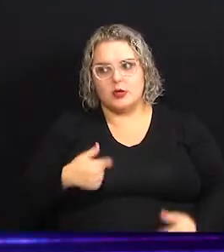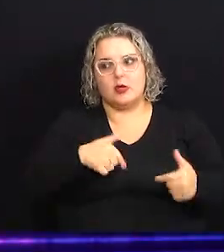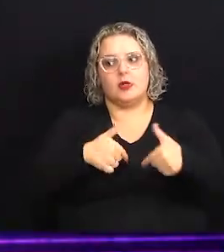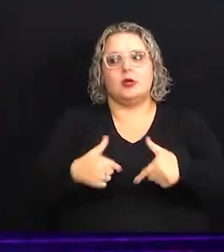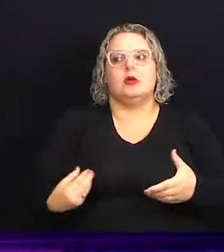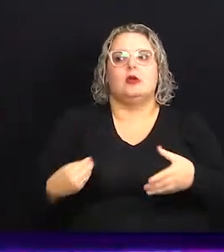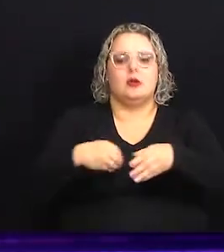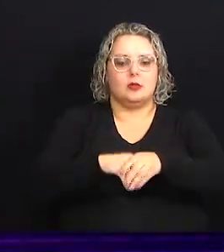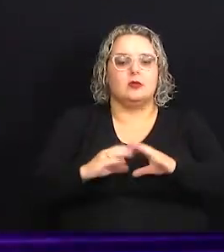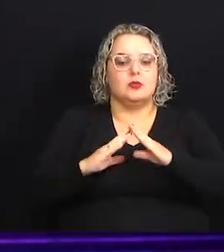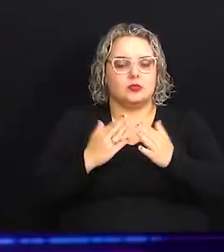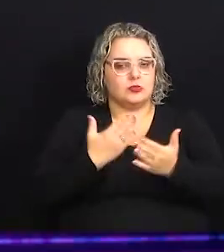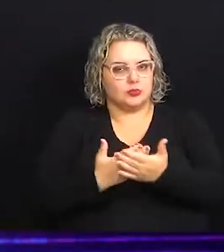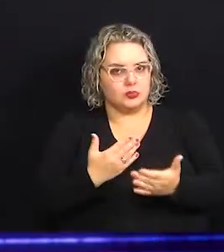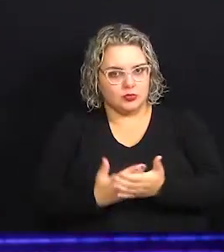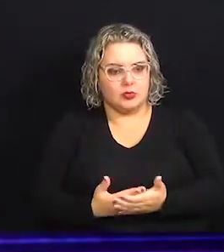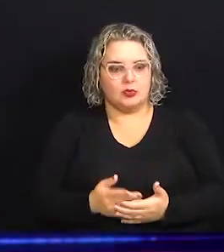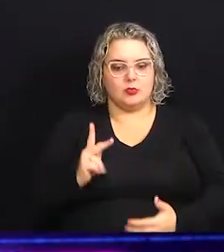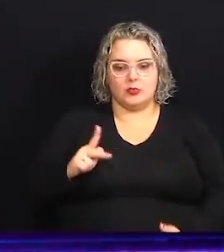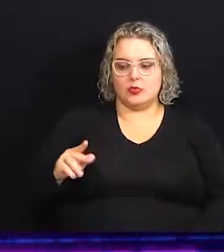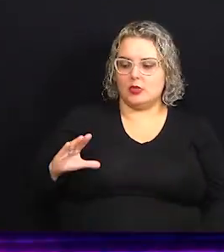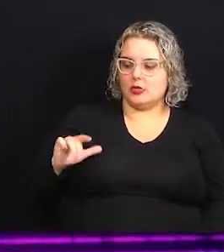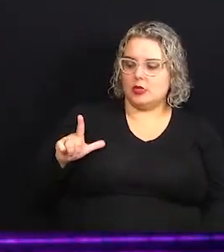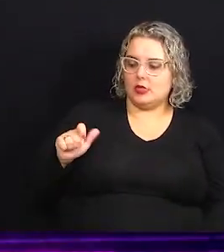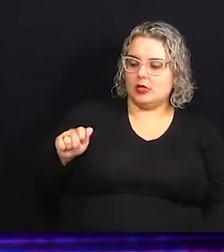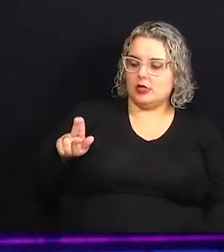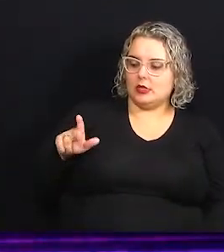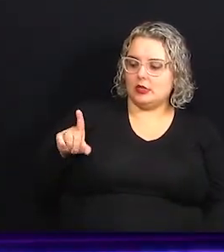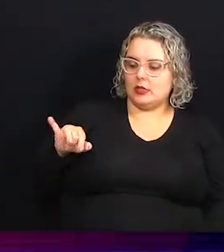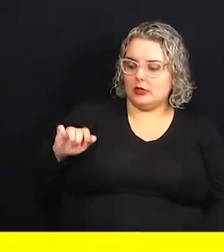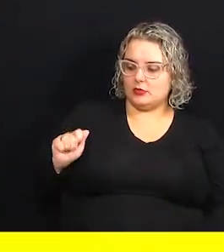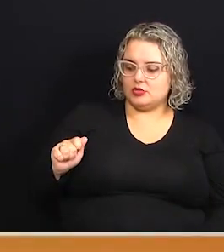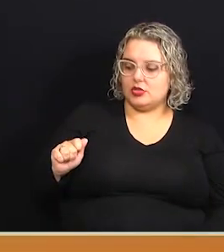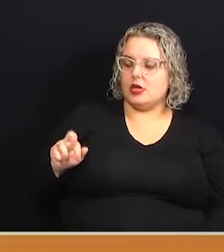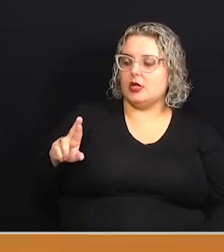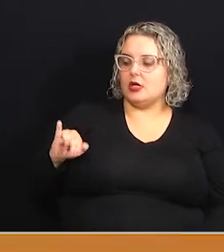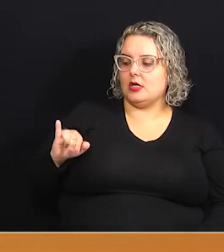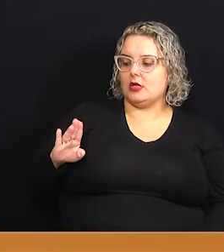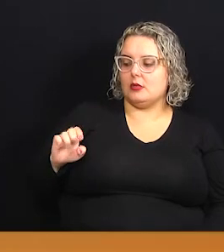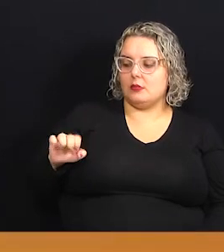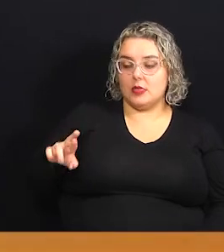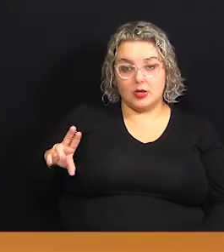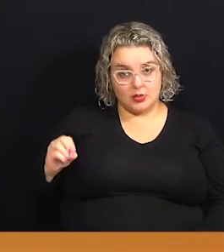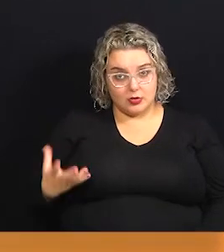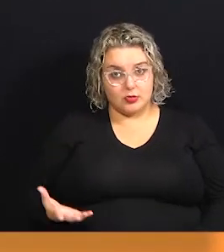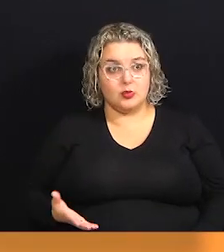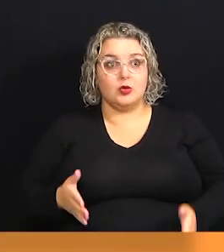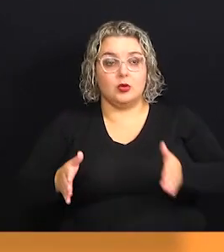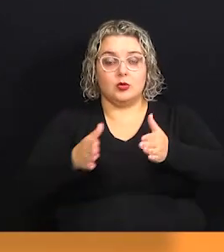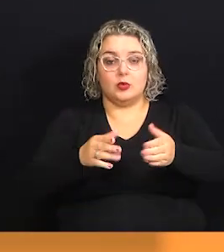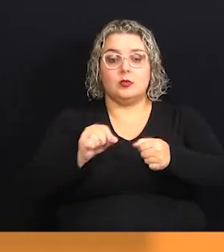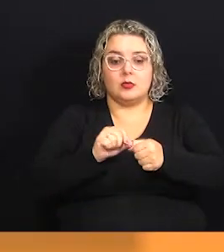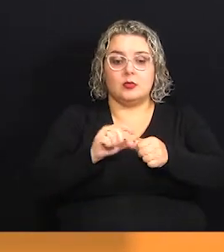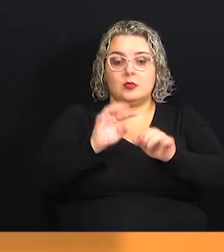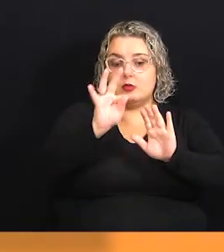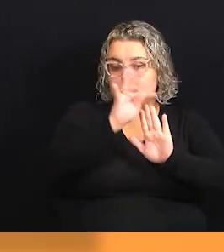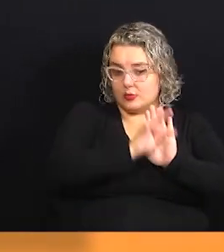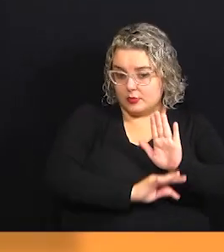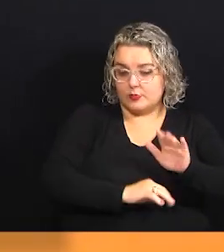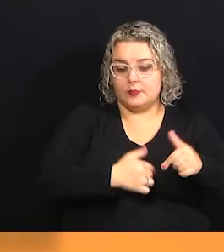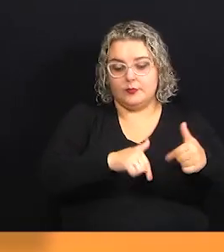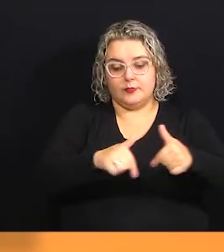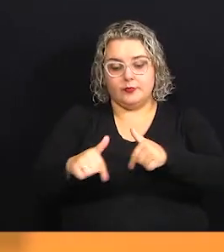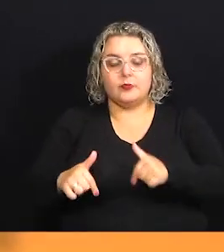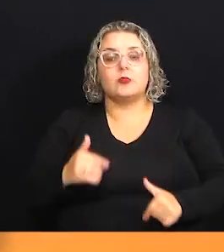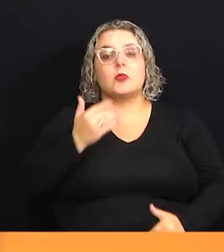que trabalhava comigo na mesma escola, a professora Cláudia Ribeiro, e no momento em que eu fiz o